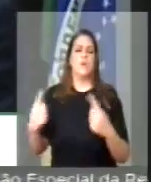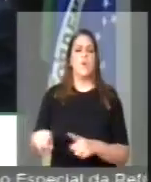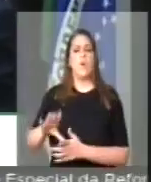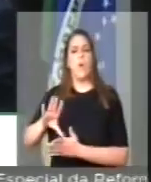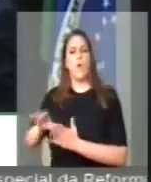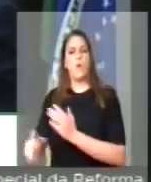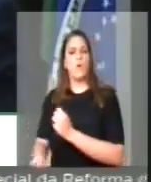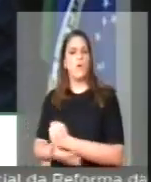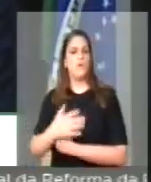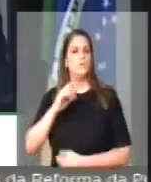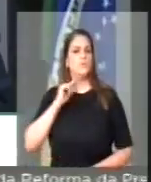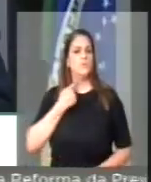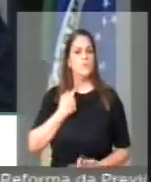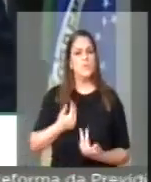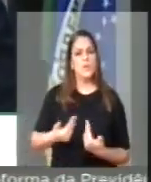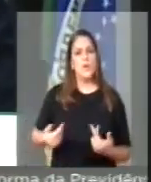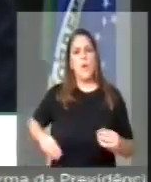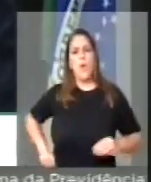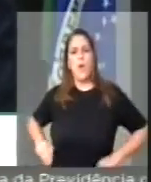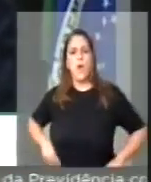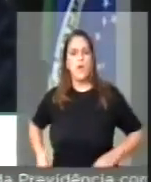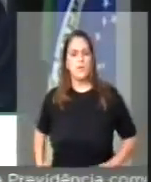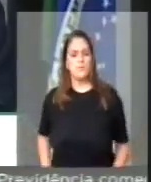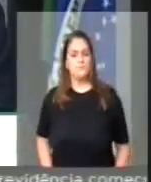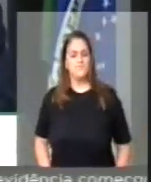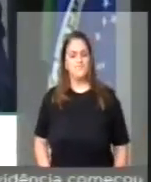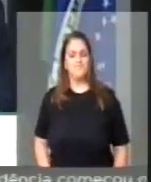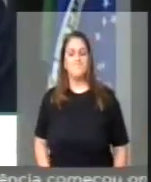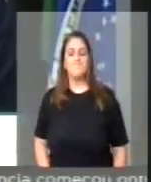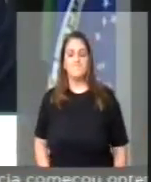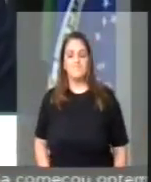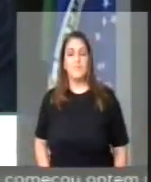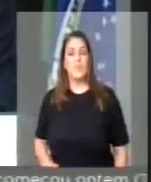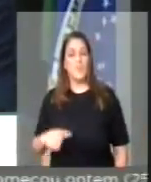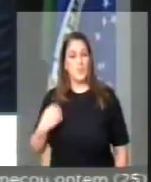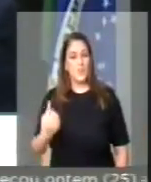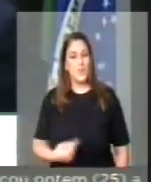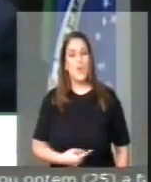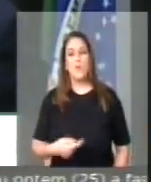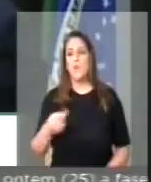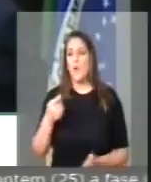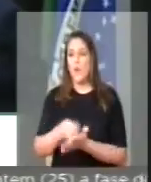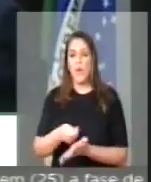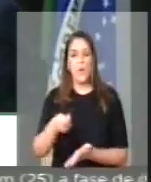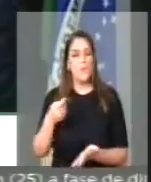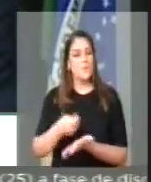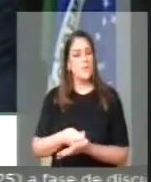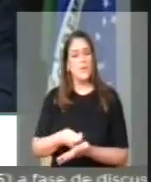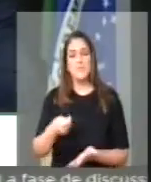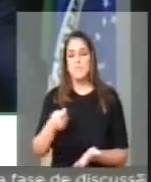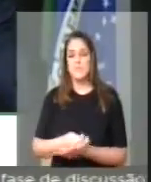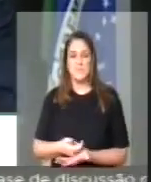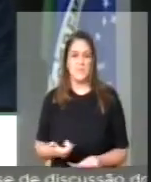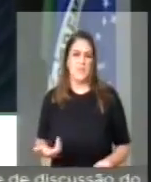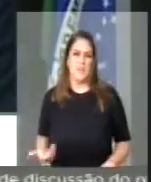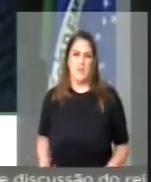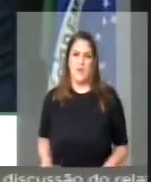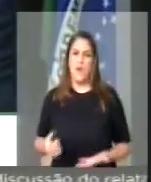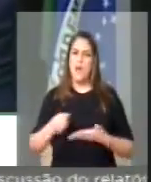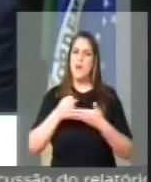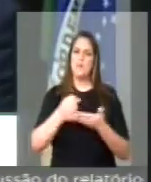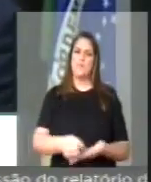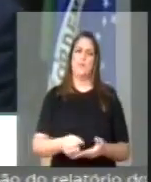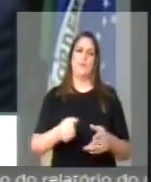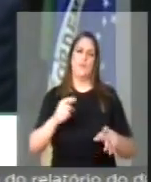E, portanto, isso tem que ficar muito claro. Nós todos temos o dever de dar todo o apoio, não